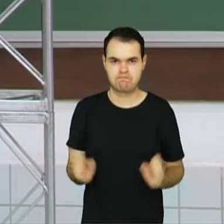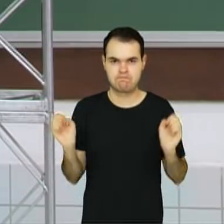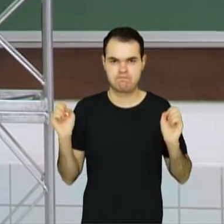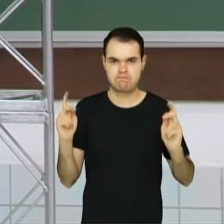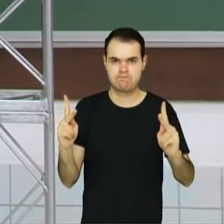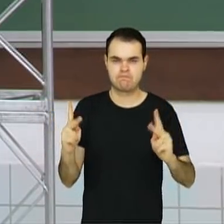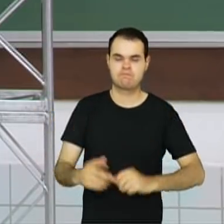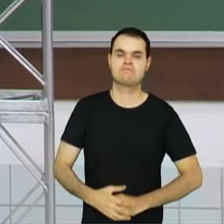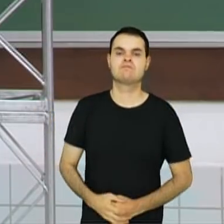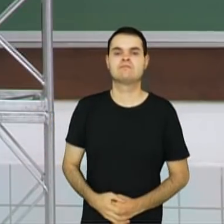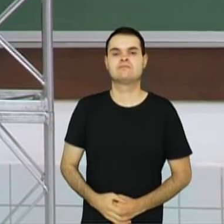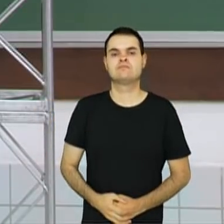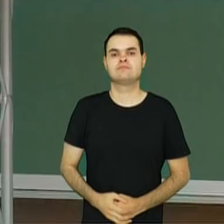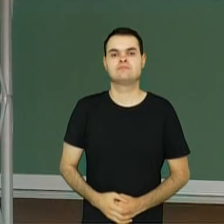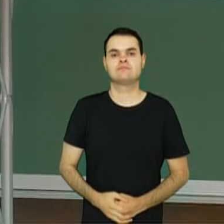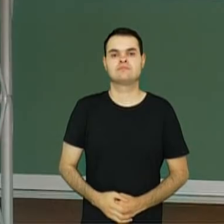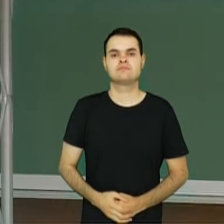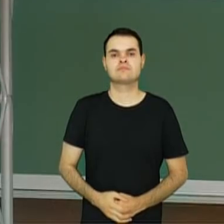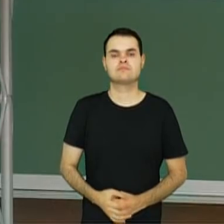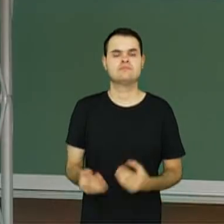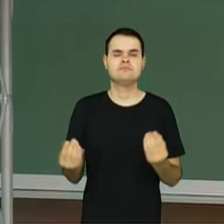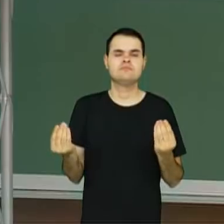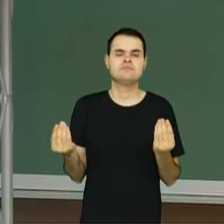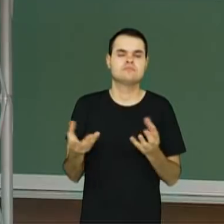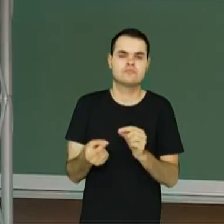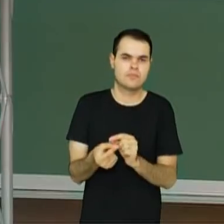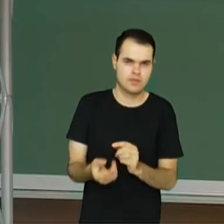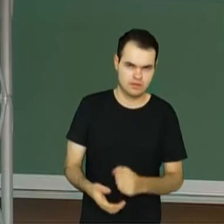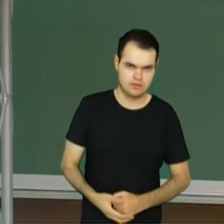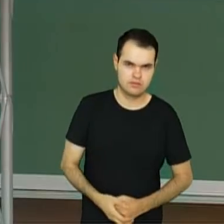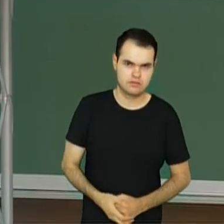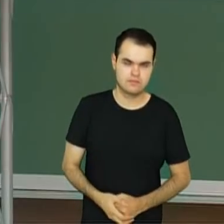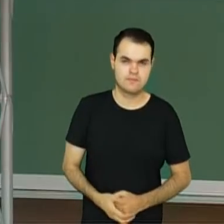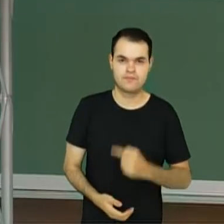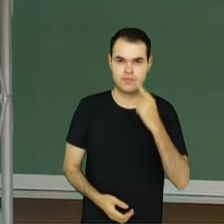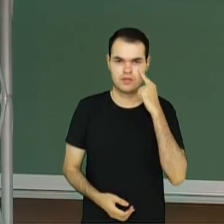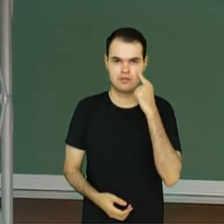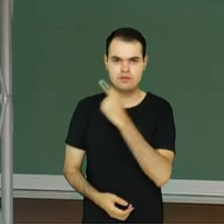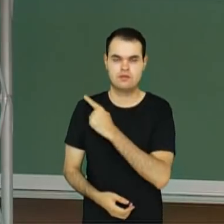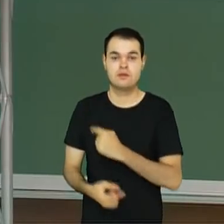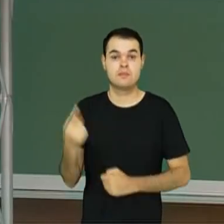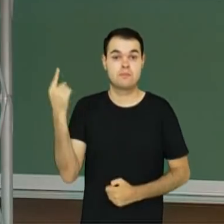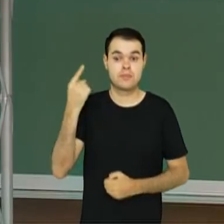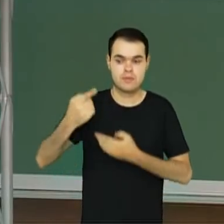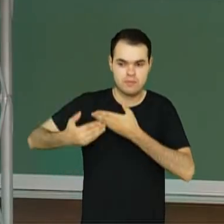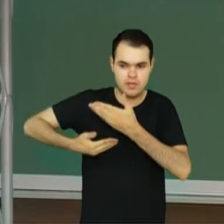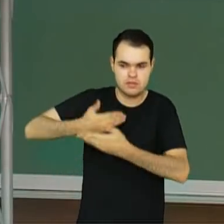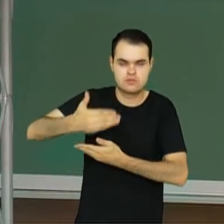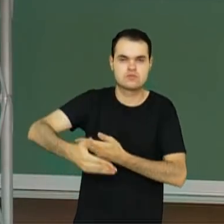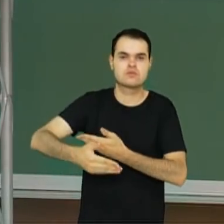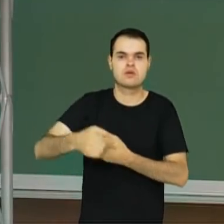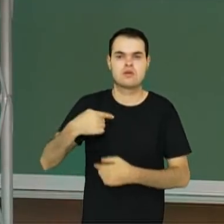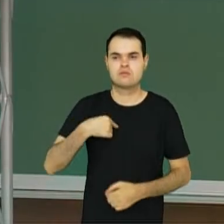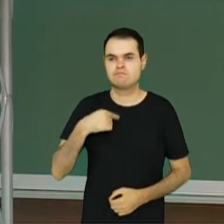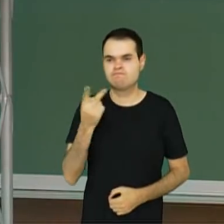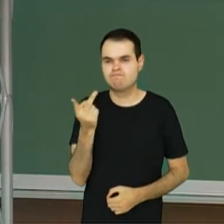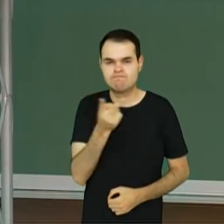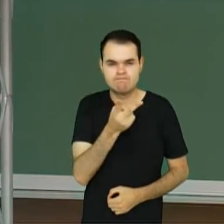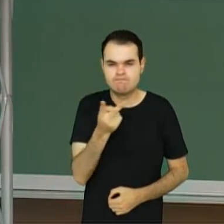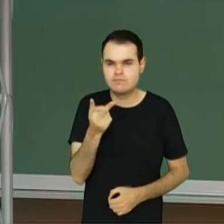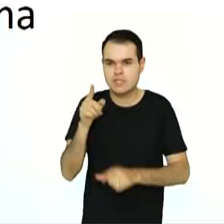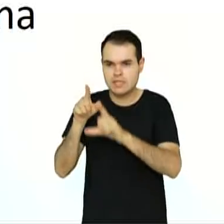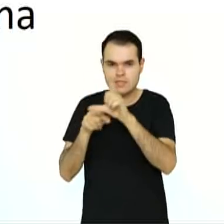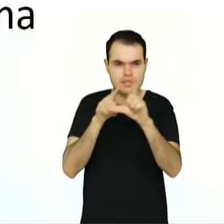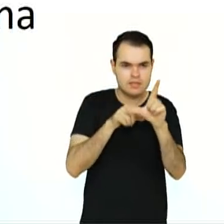Ok? Então, como é que eu faço? Olha só. Primeiro passo, eu vou escolher uma incógnita e uma